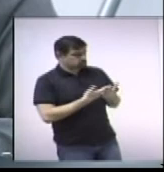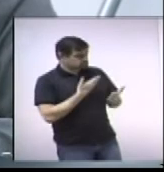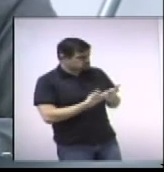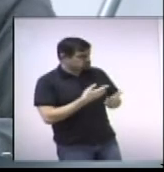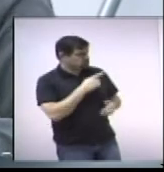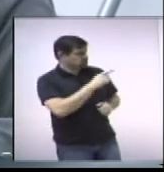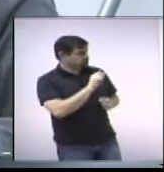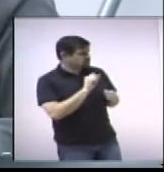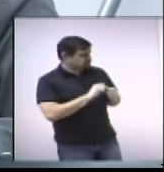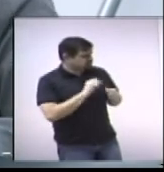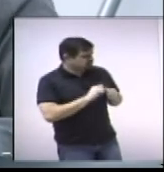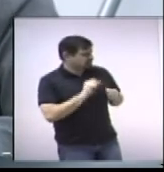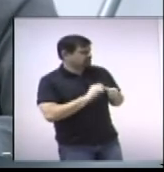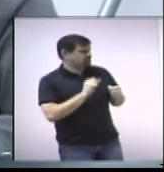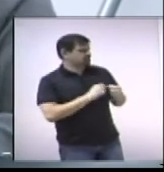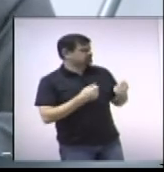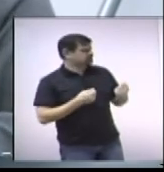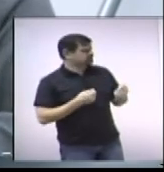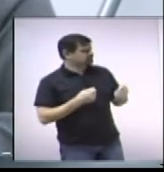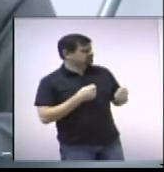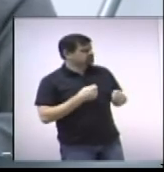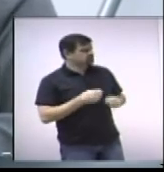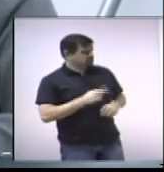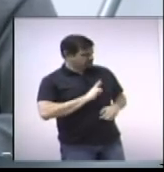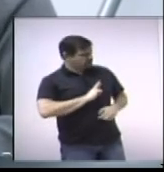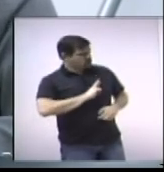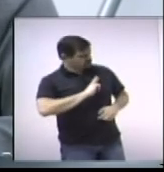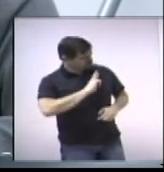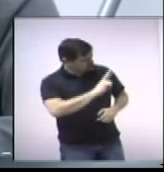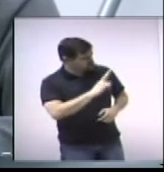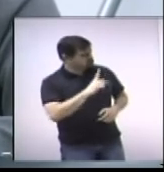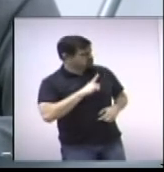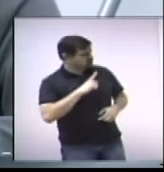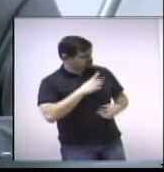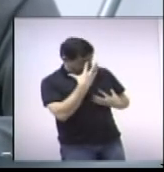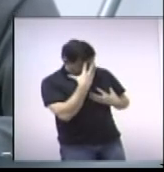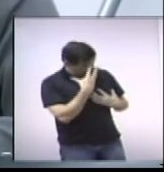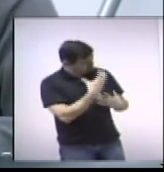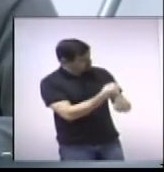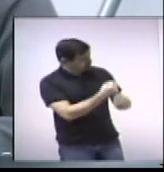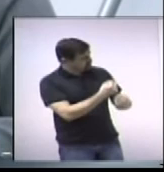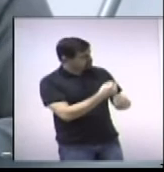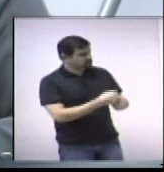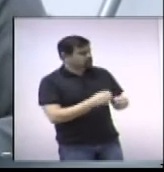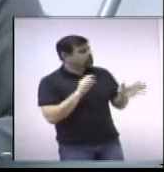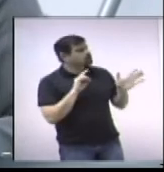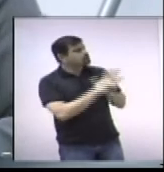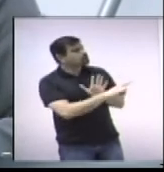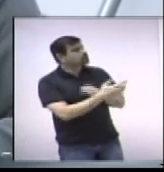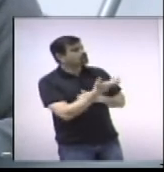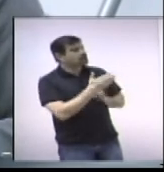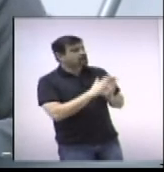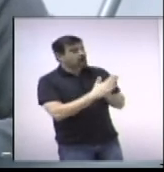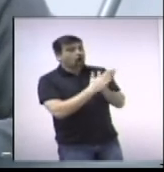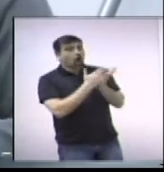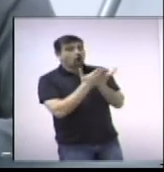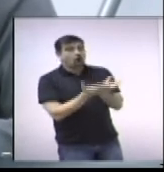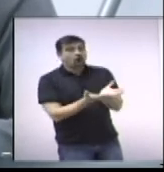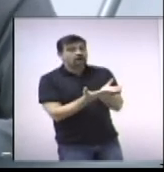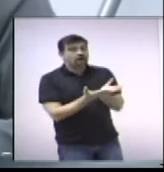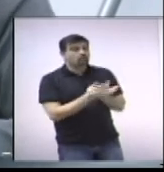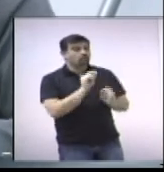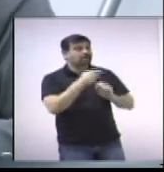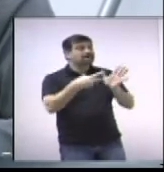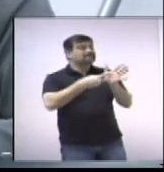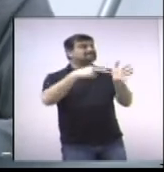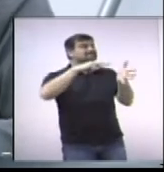que você faz, enfim, você tem um lado religioso apurado. Eu quero que você me traga um livro de qual é o